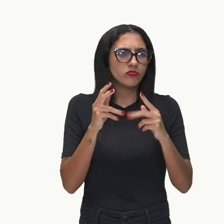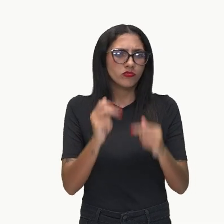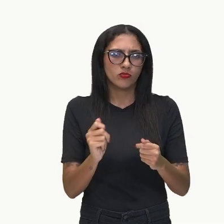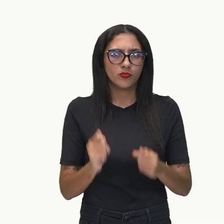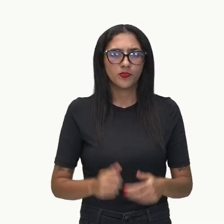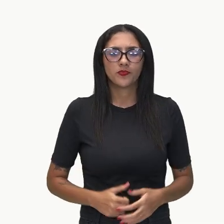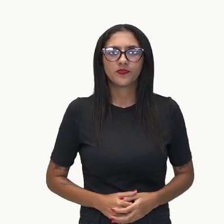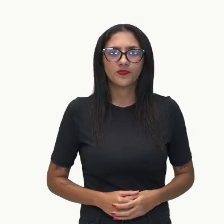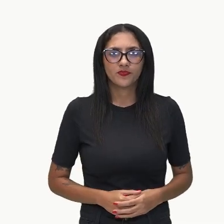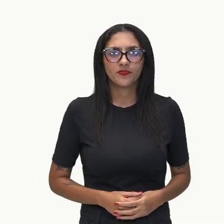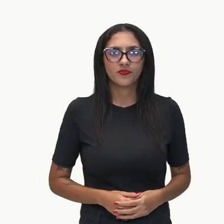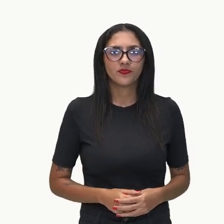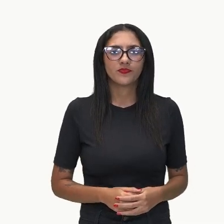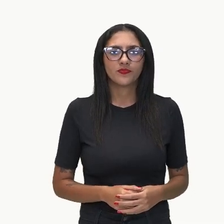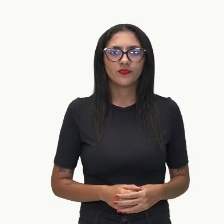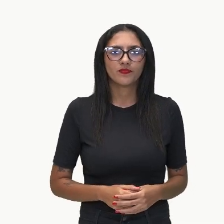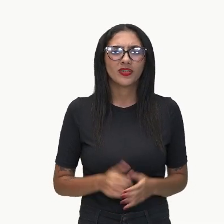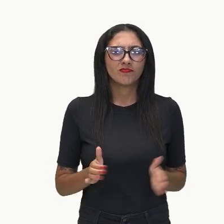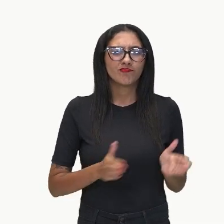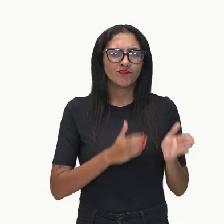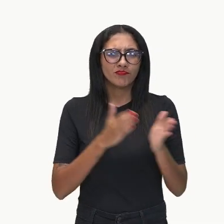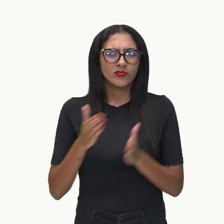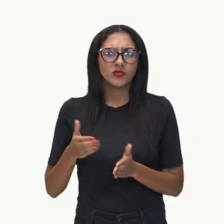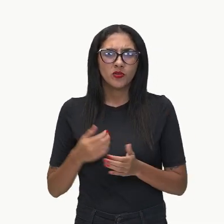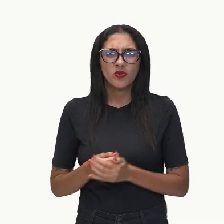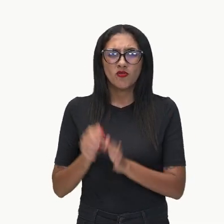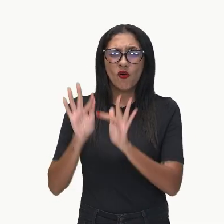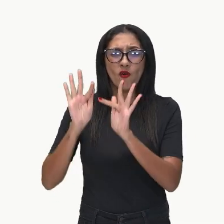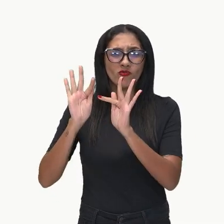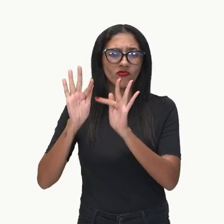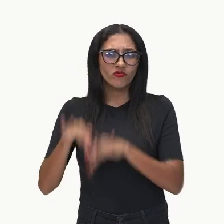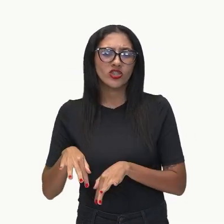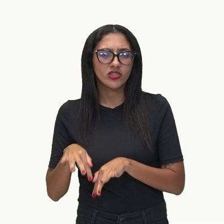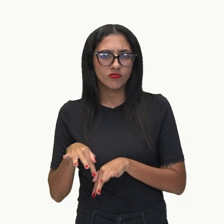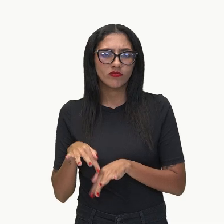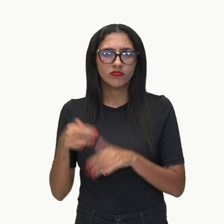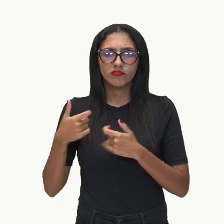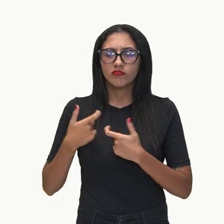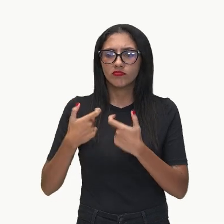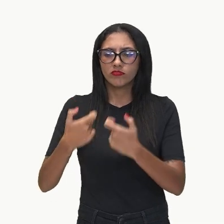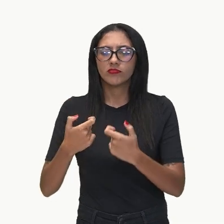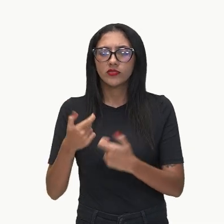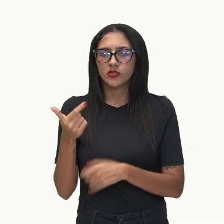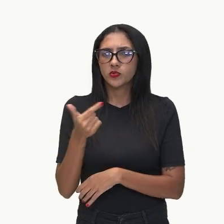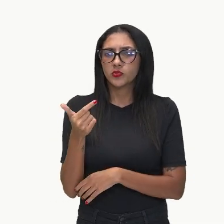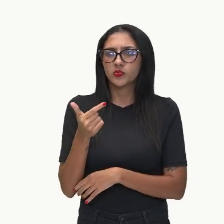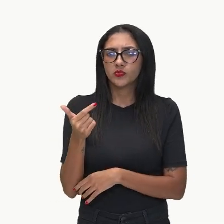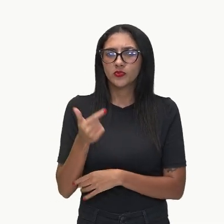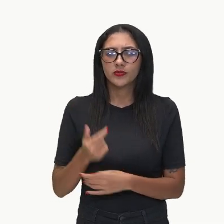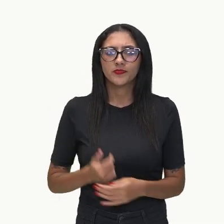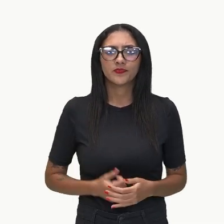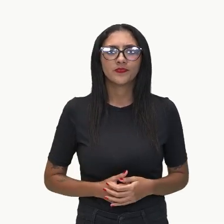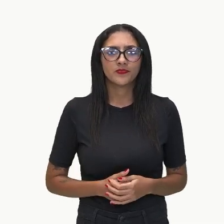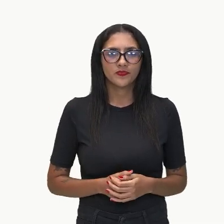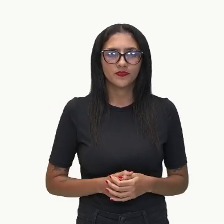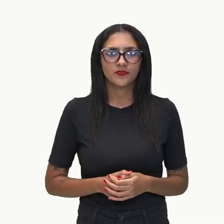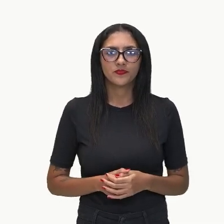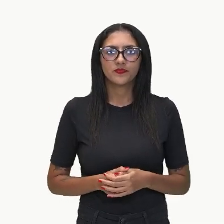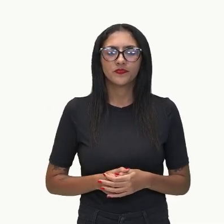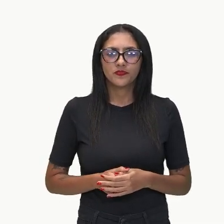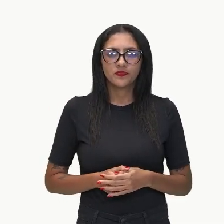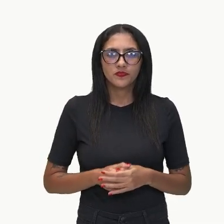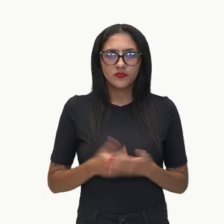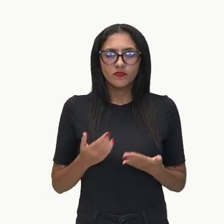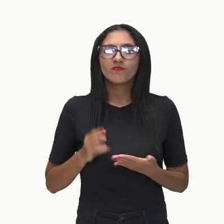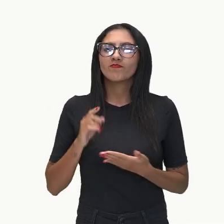vai para a fase final da Segunda Guerra Mundial, que foi, então, a definição do empate, que